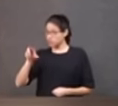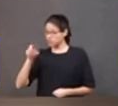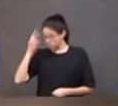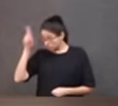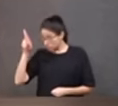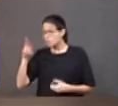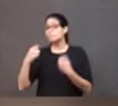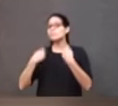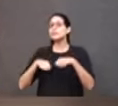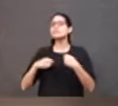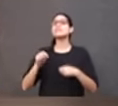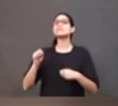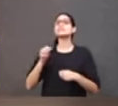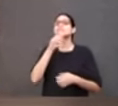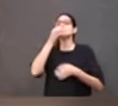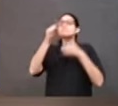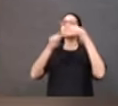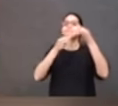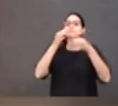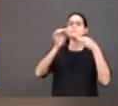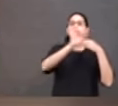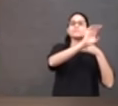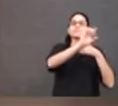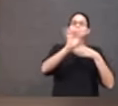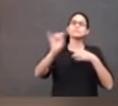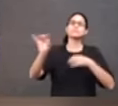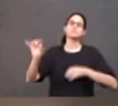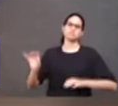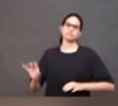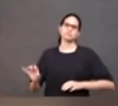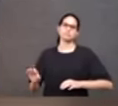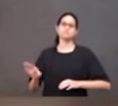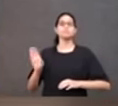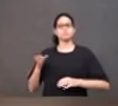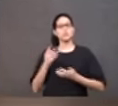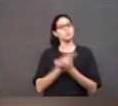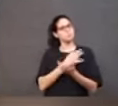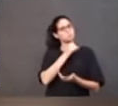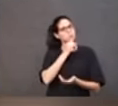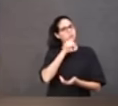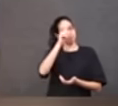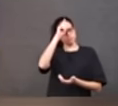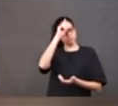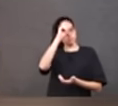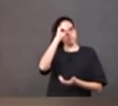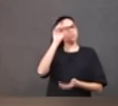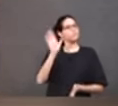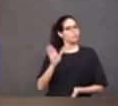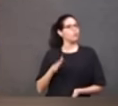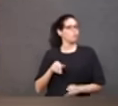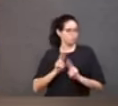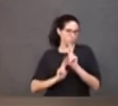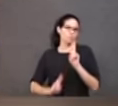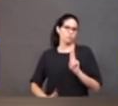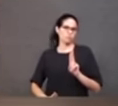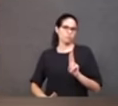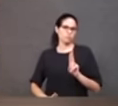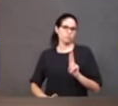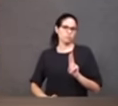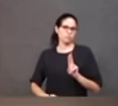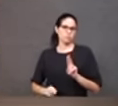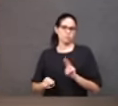dos envolvidos em cada setor, como já foi feito, por exemplo, no Hospital de Clínicas da UFO, em que nas duas gestões